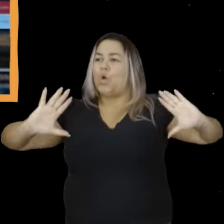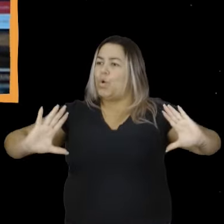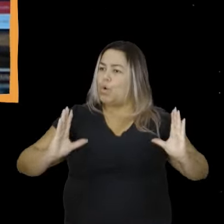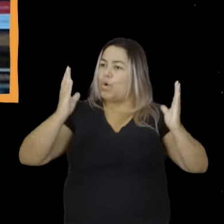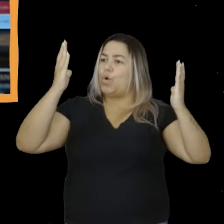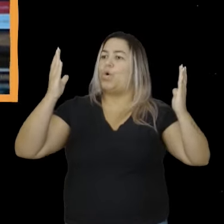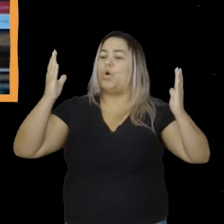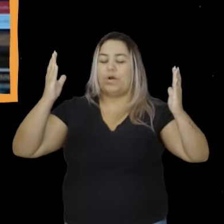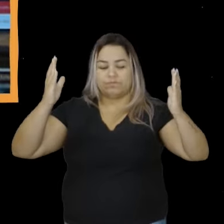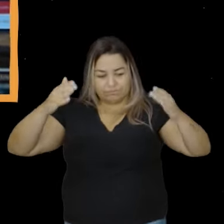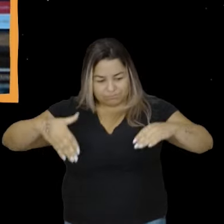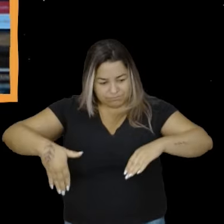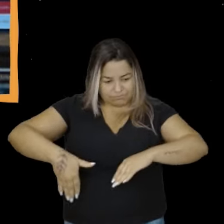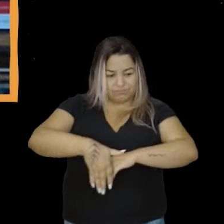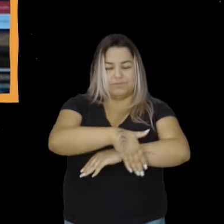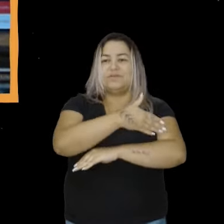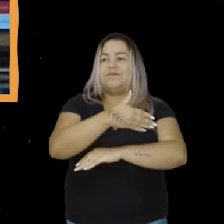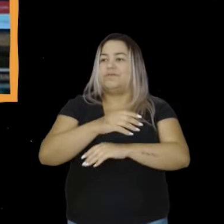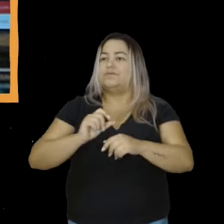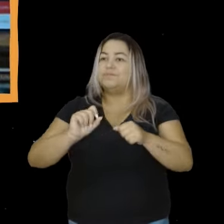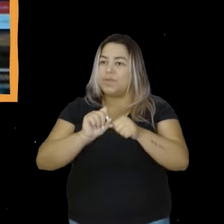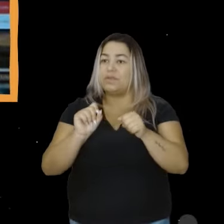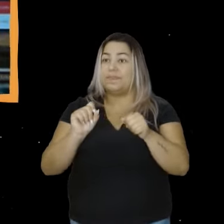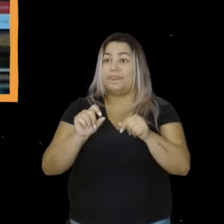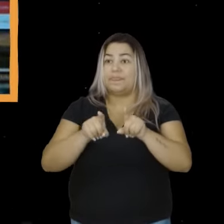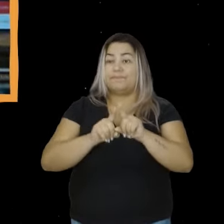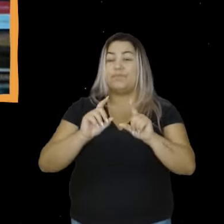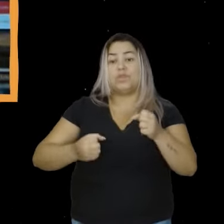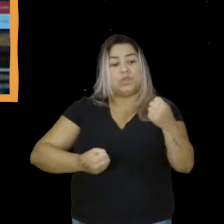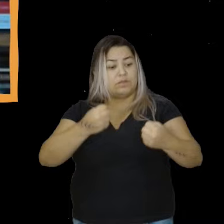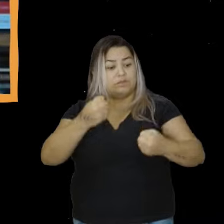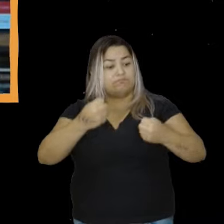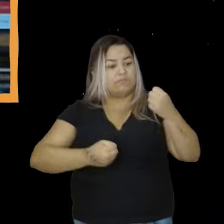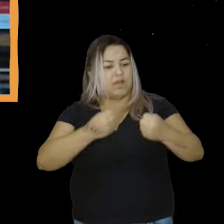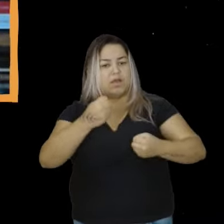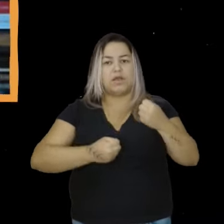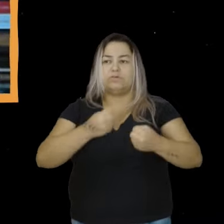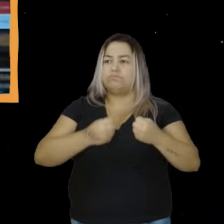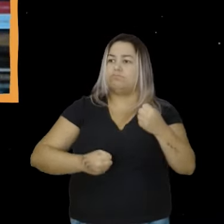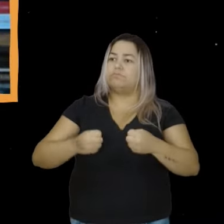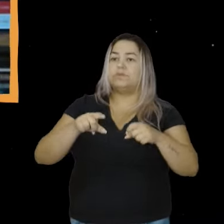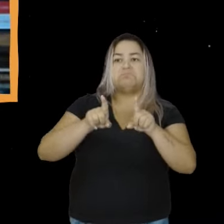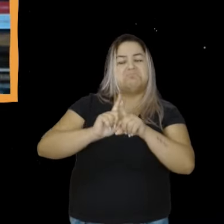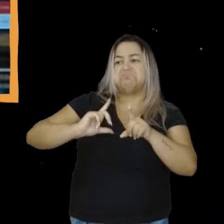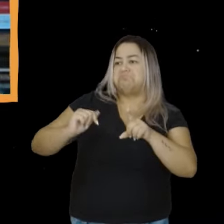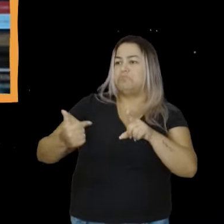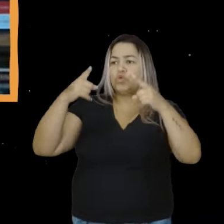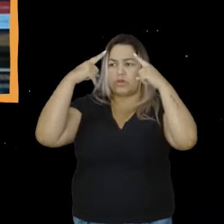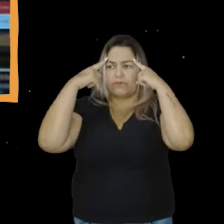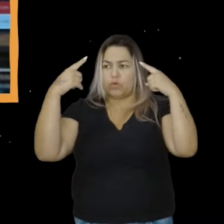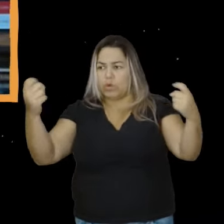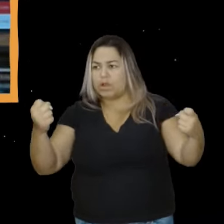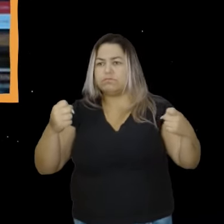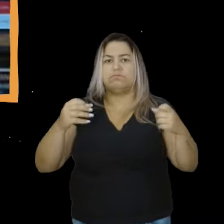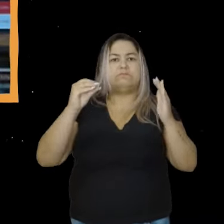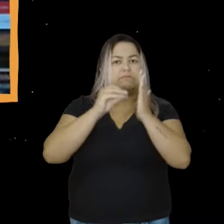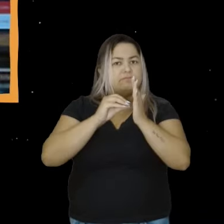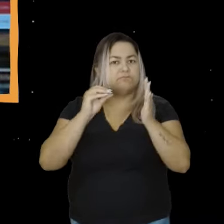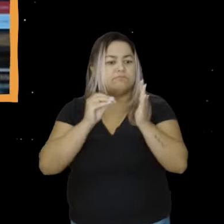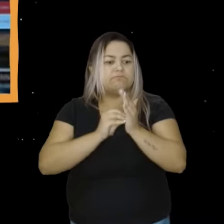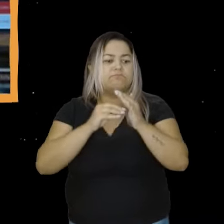ruas se enfeitavam, campanha que os carros se enfeitavam. Não havia essa violência, essa intolerância,